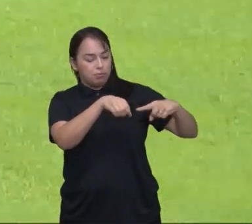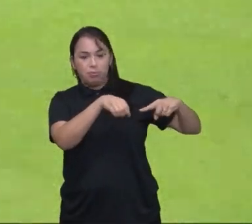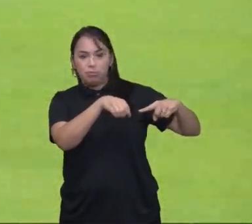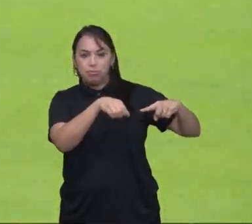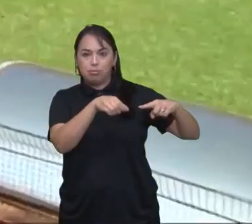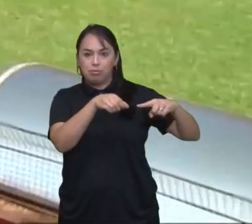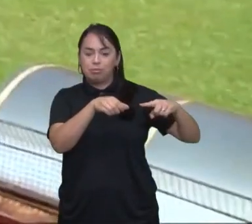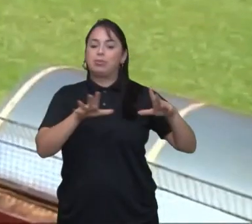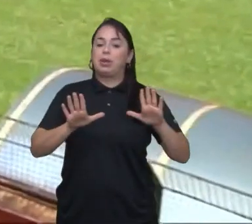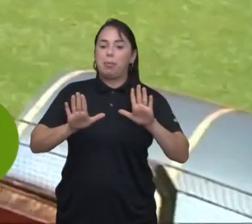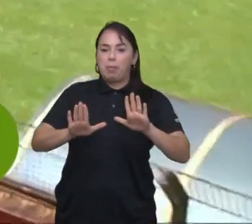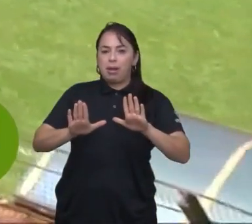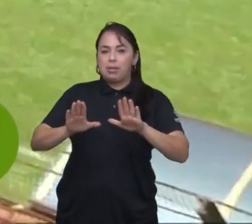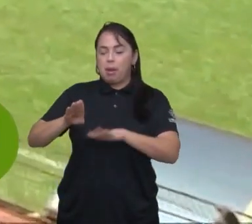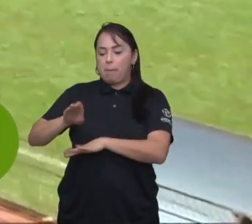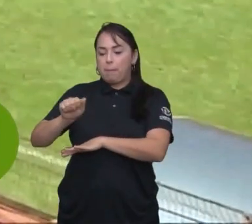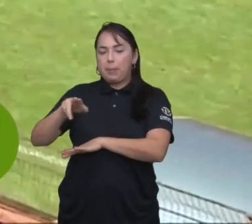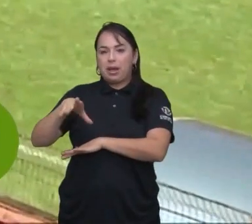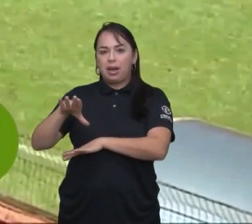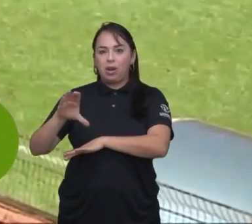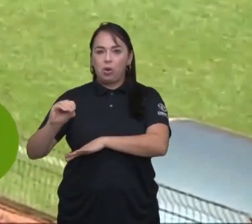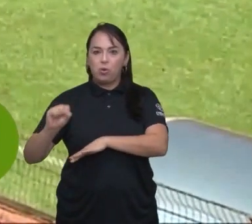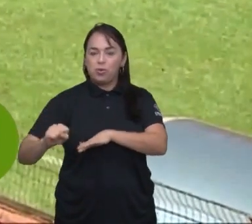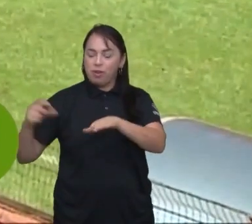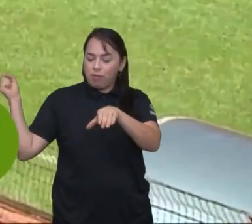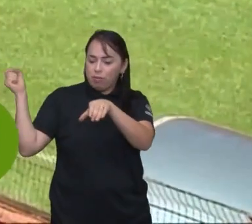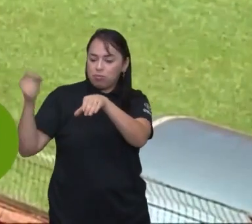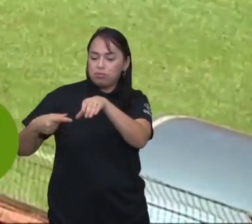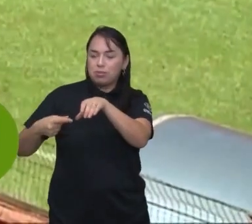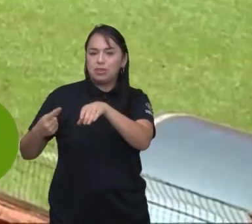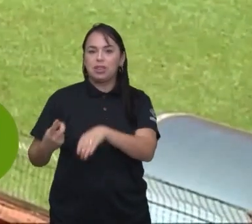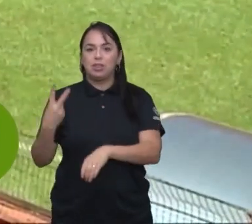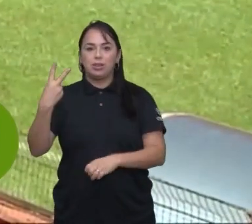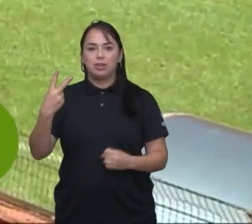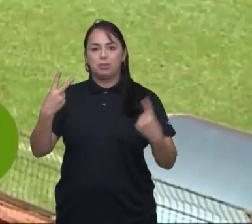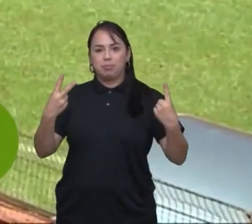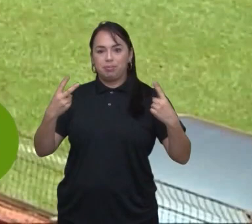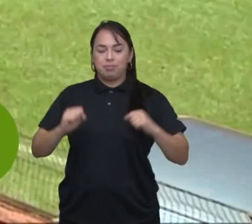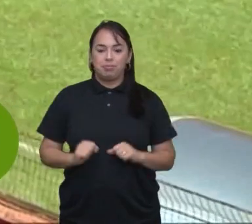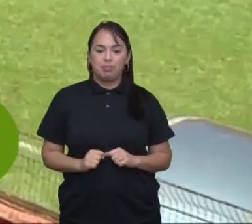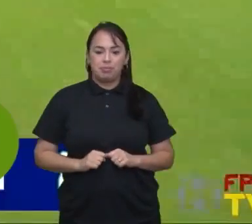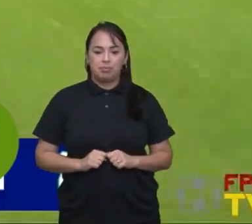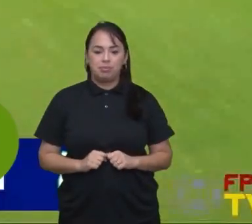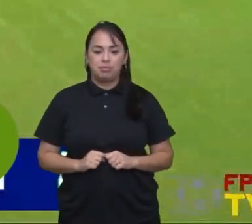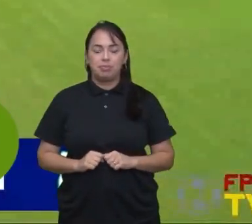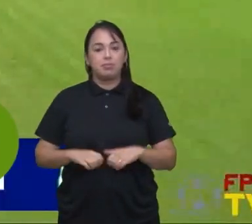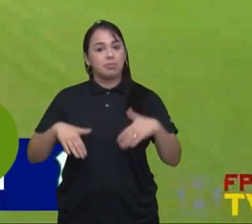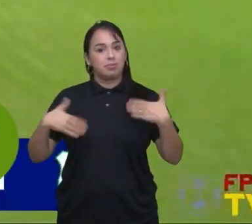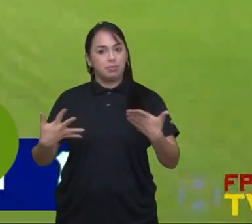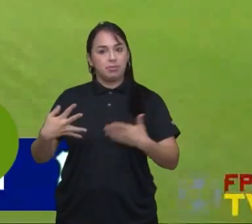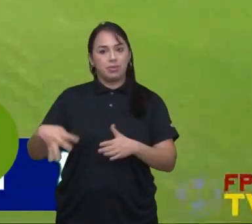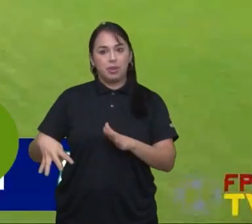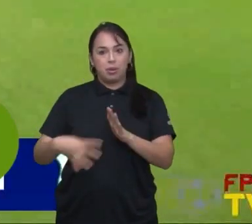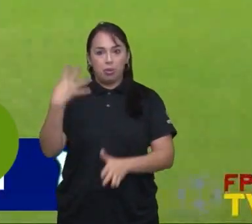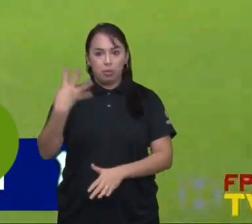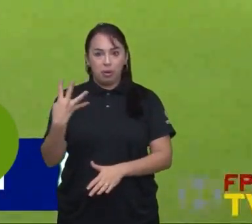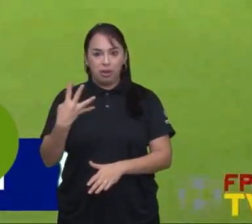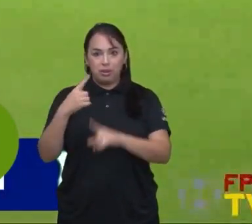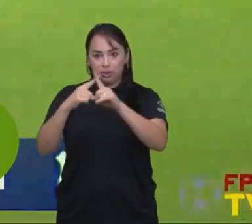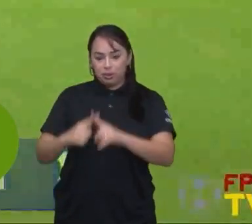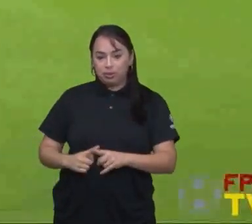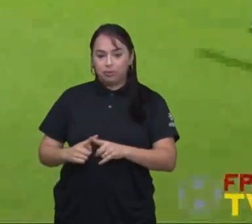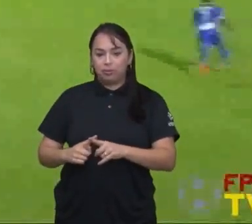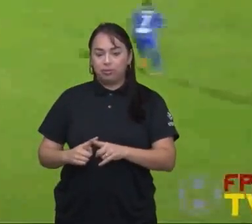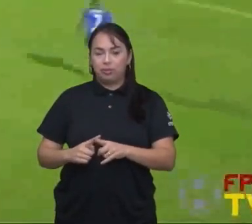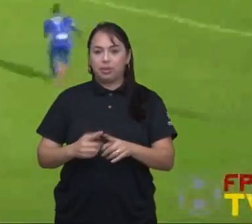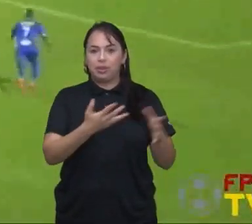tudo igual. Mas Barcos decretou o placar final. São José 2-1. Na quarta rodada, a Águia